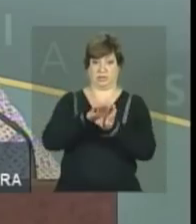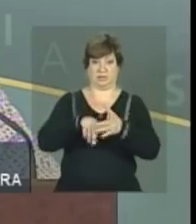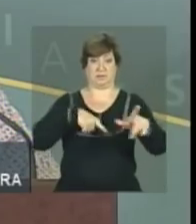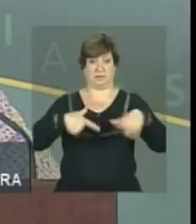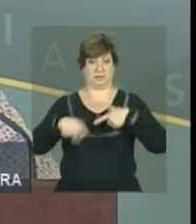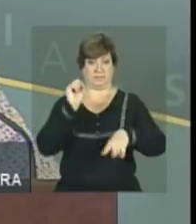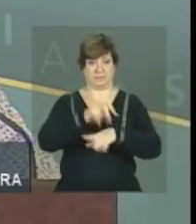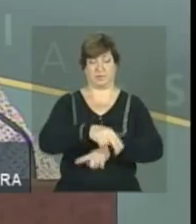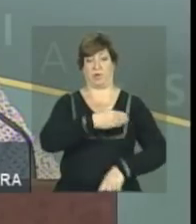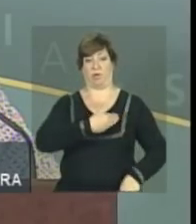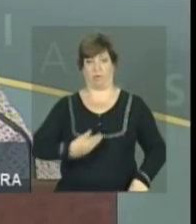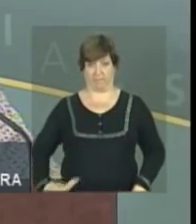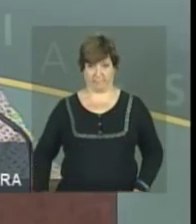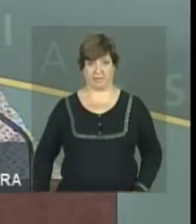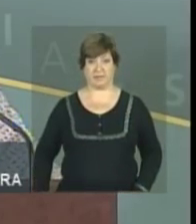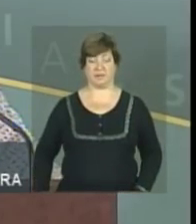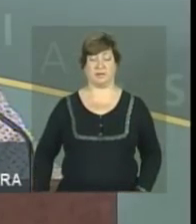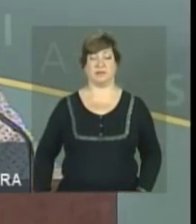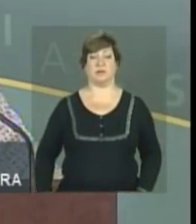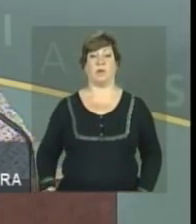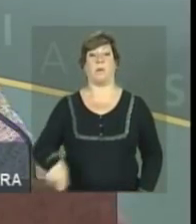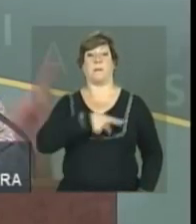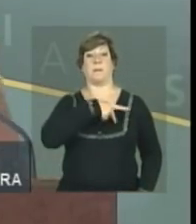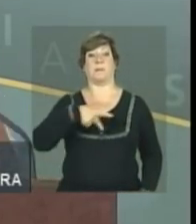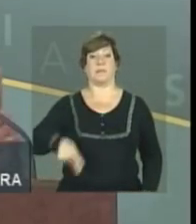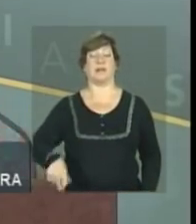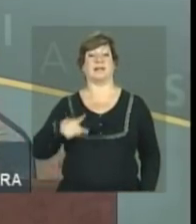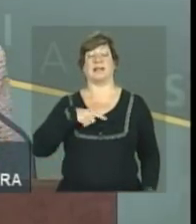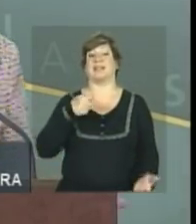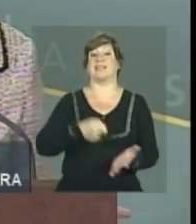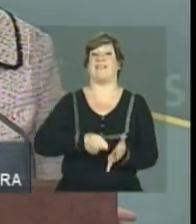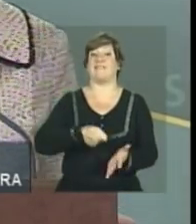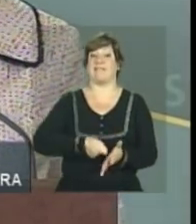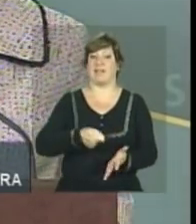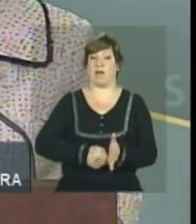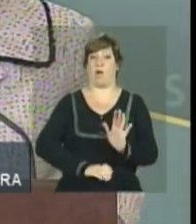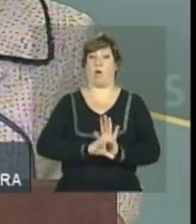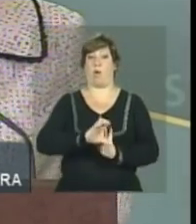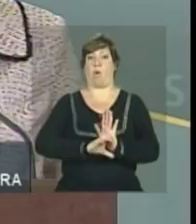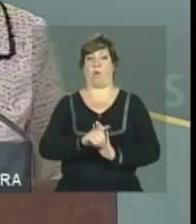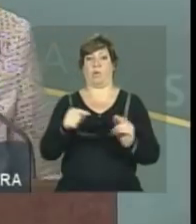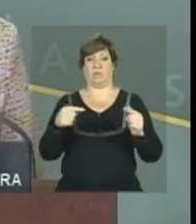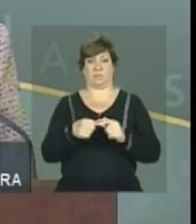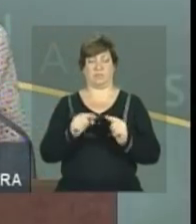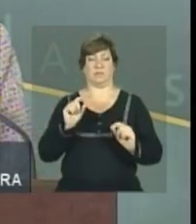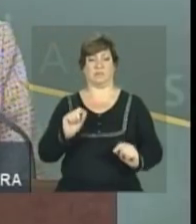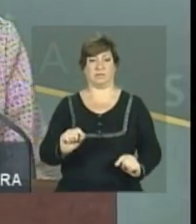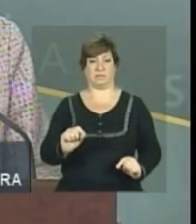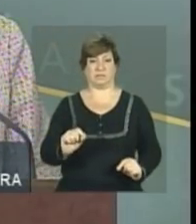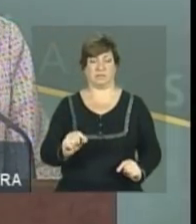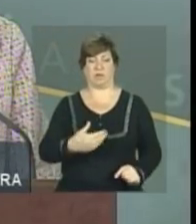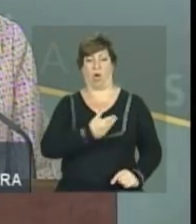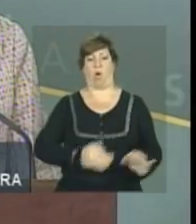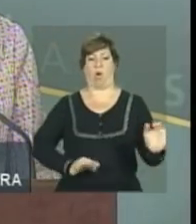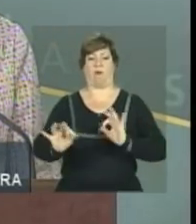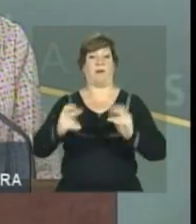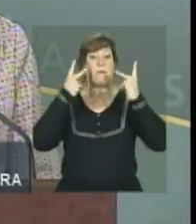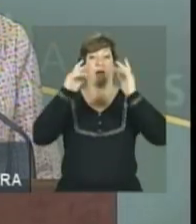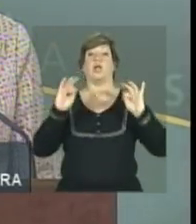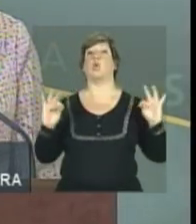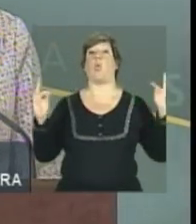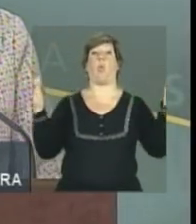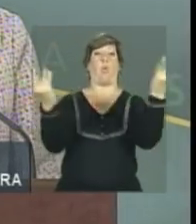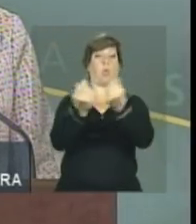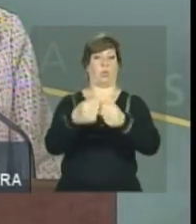ele tem o dever constitucional de governar para todos,